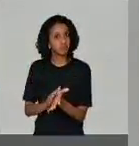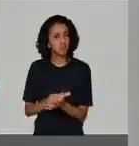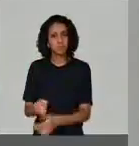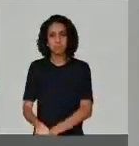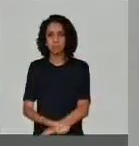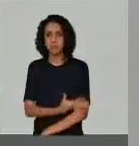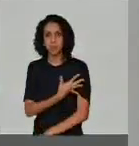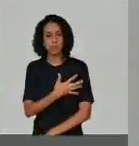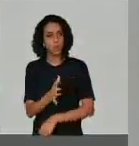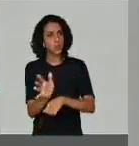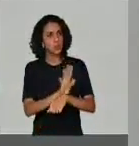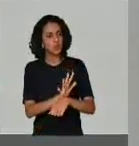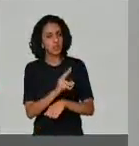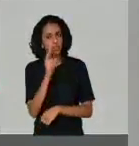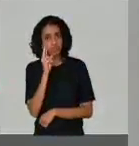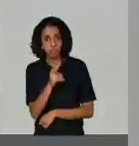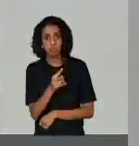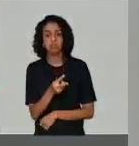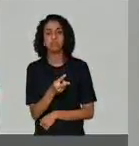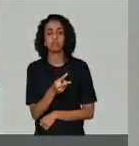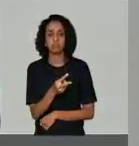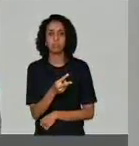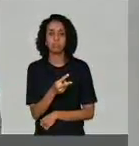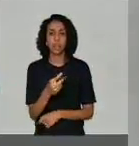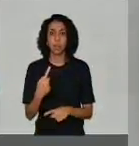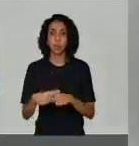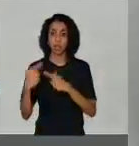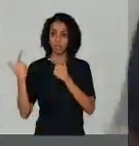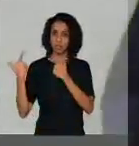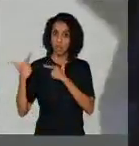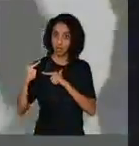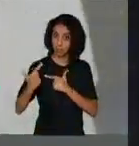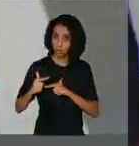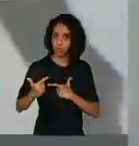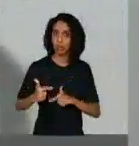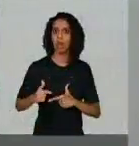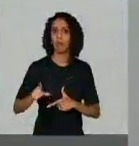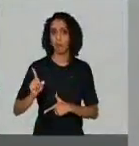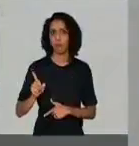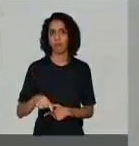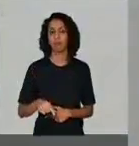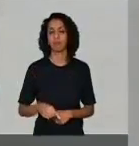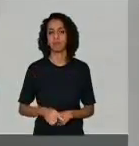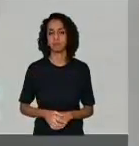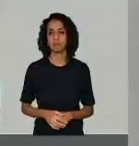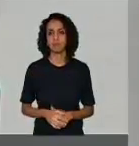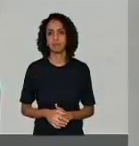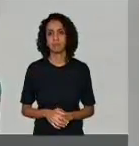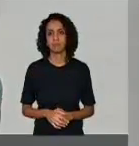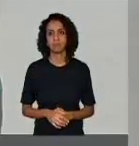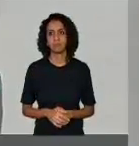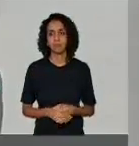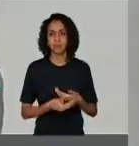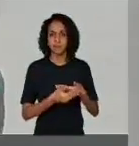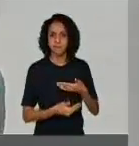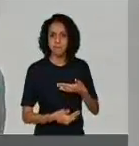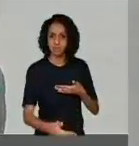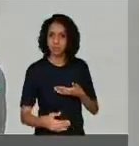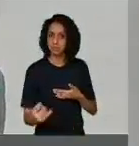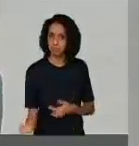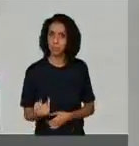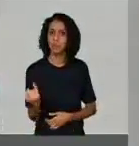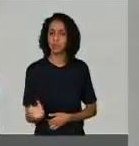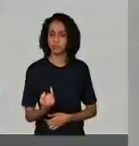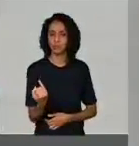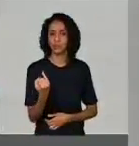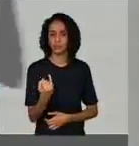mostrar a força dessa tradição, porque já é uma tradição. Avanços importantes ocorreram